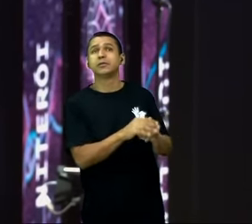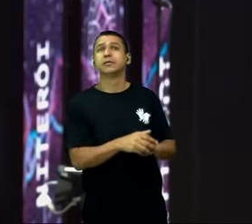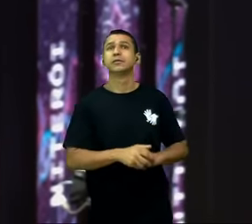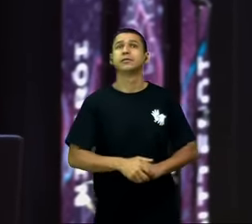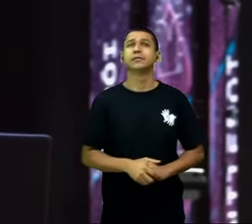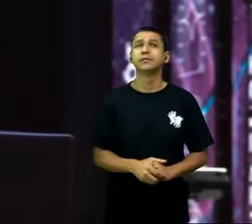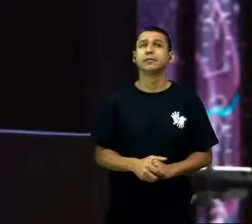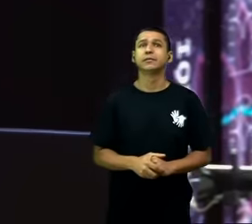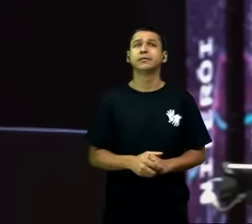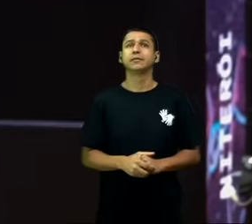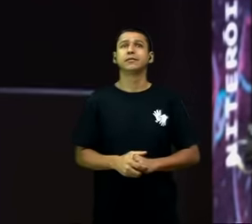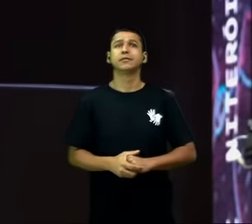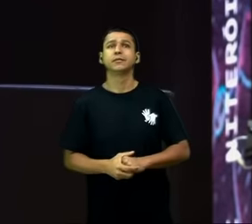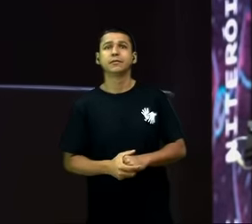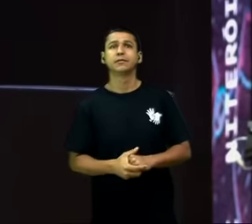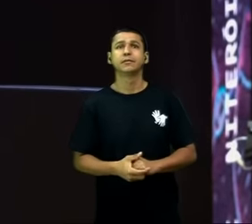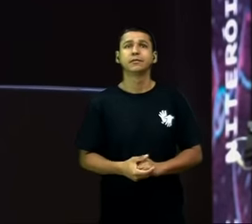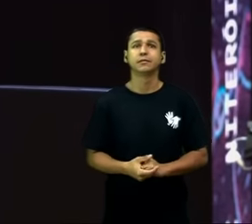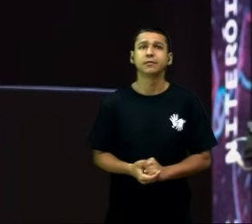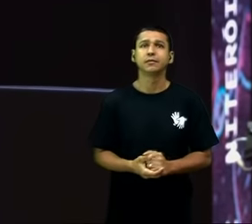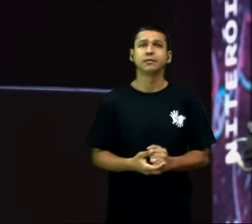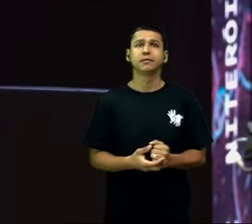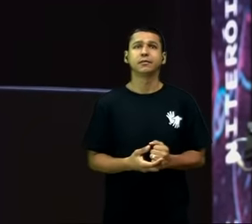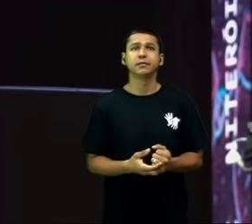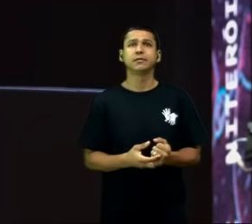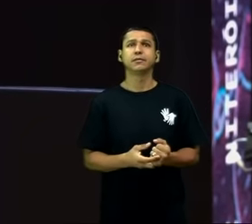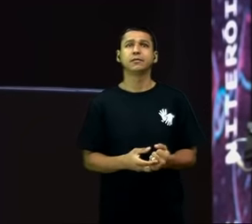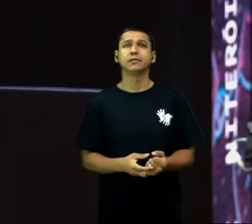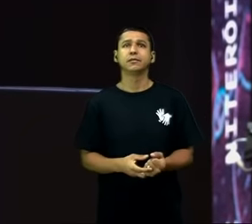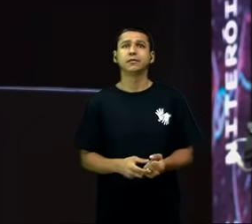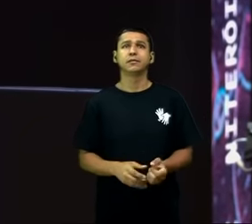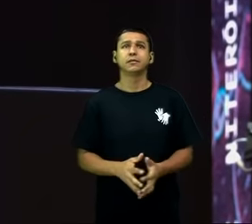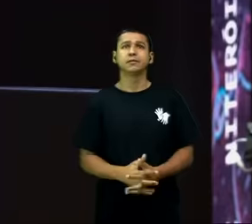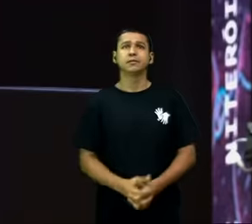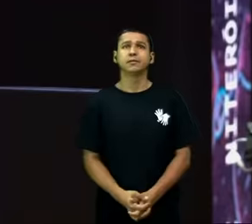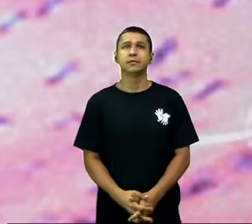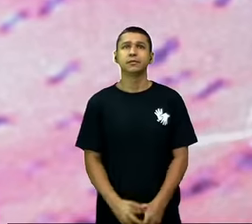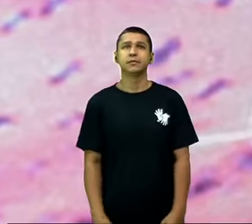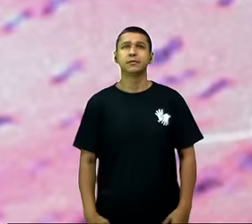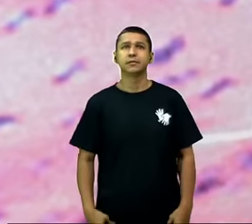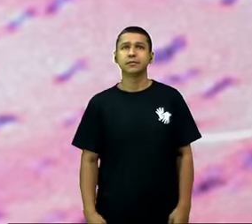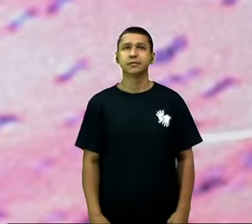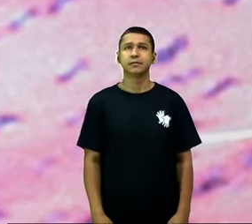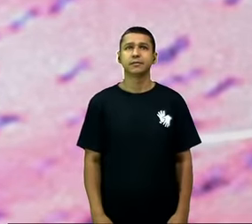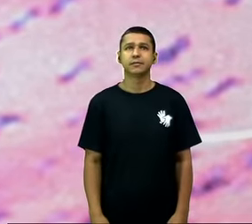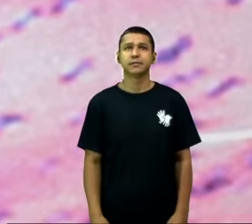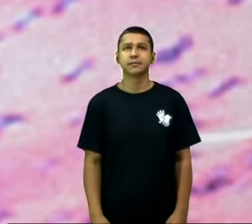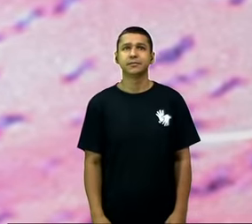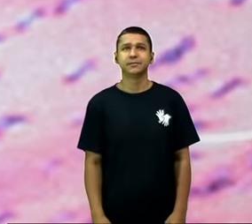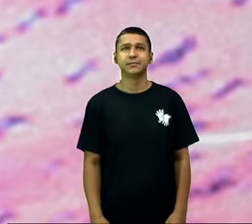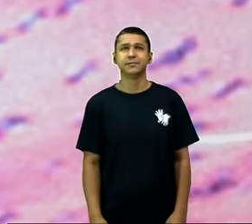Ah. A Mariana está cantando uma música pentecostal nova lá em casa agora. Eu vou orar para Deus queimar teu